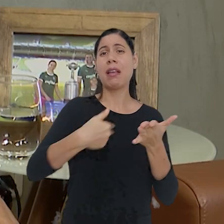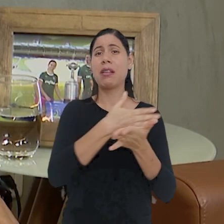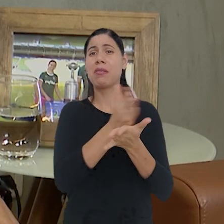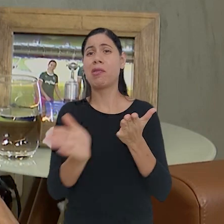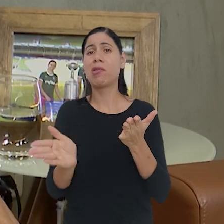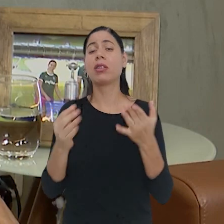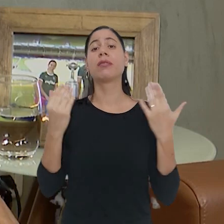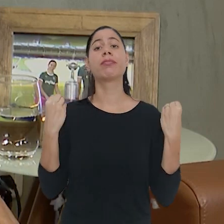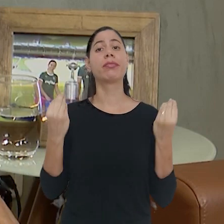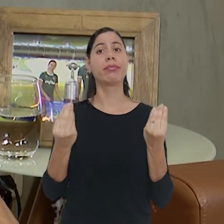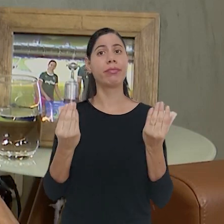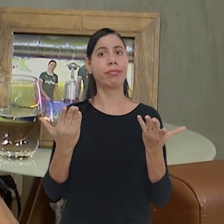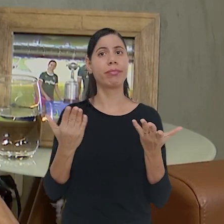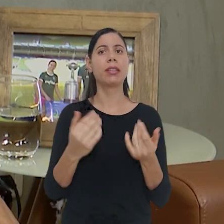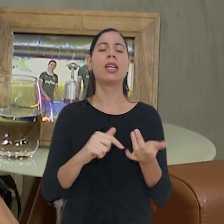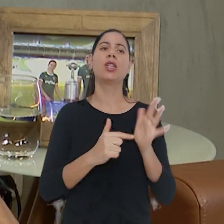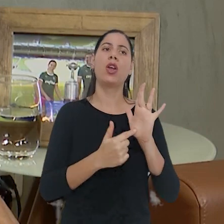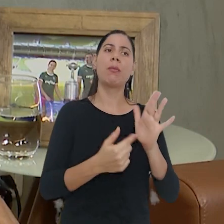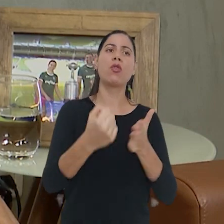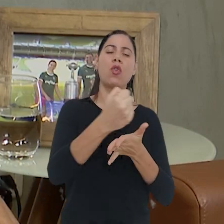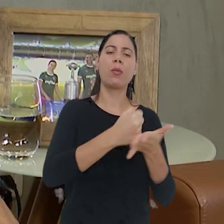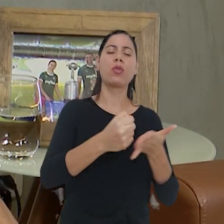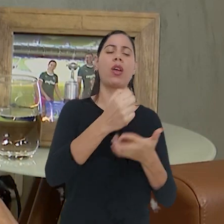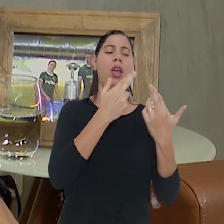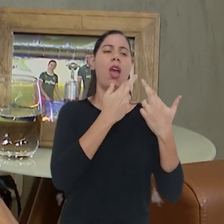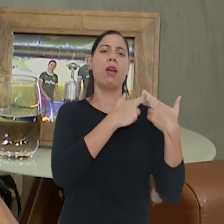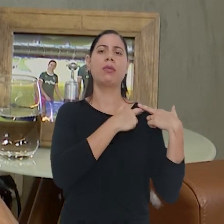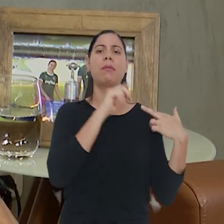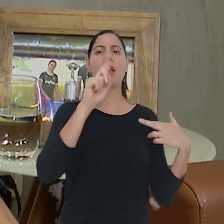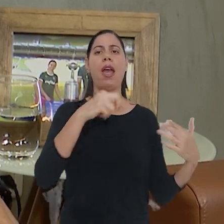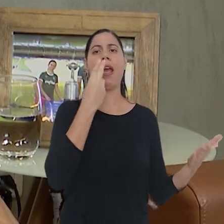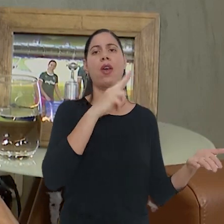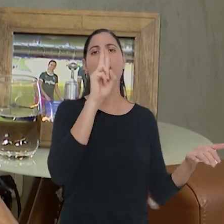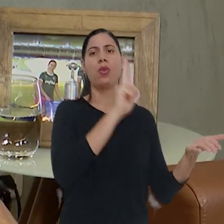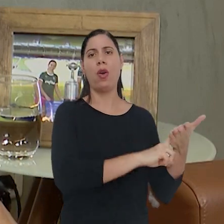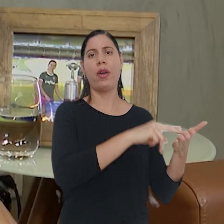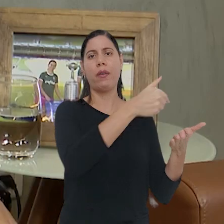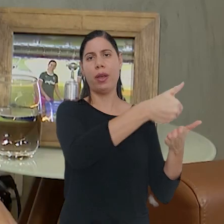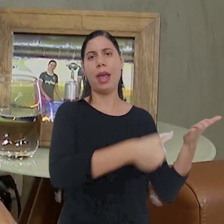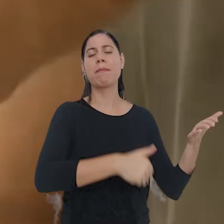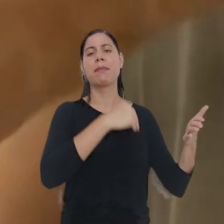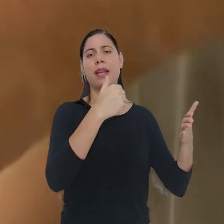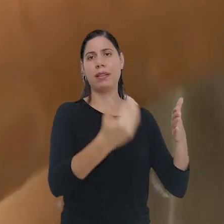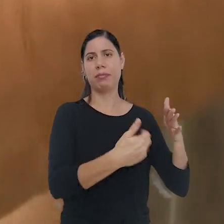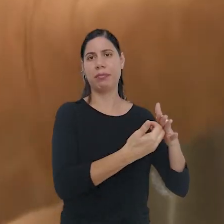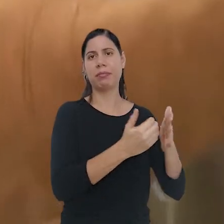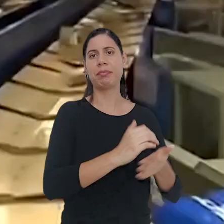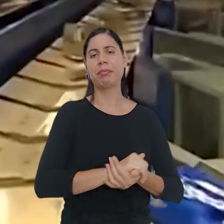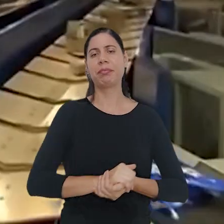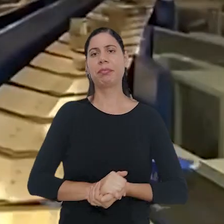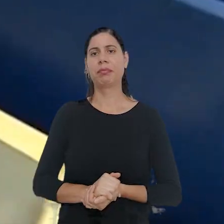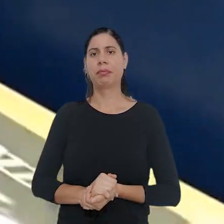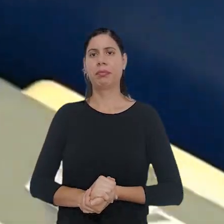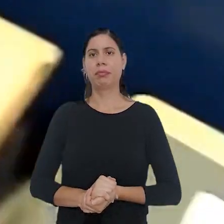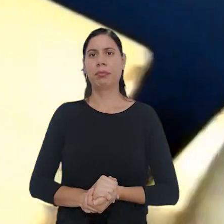Fundamentou muito bem que a responsabilidade tem que ser dos Correios, ou seja, a empresa contratada.